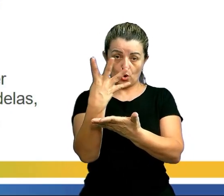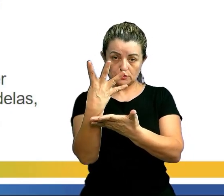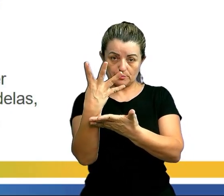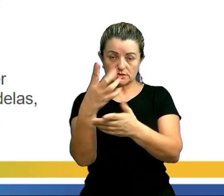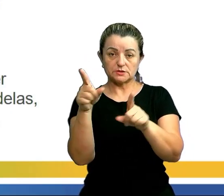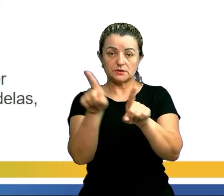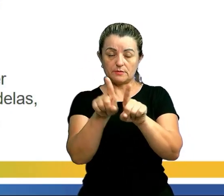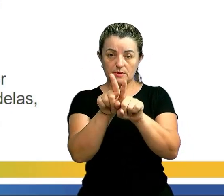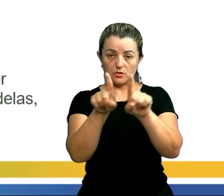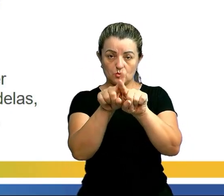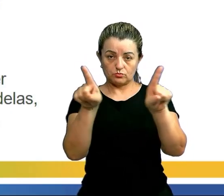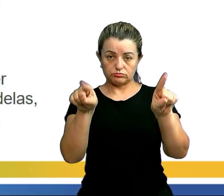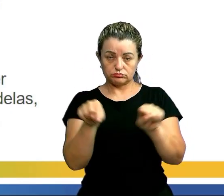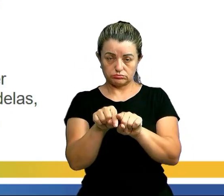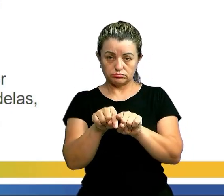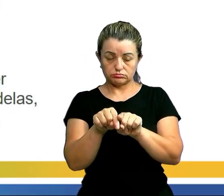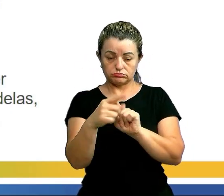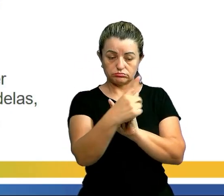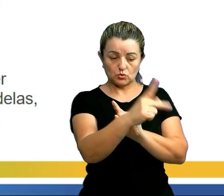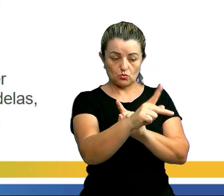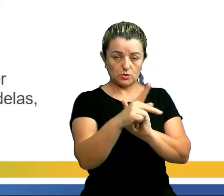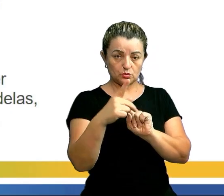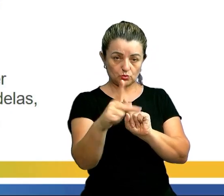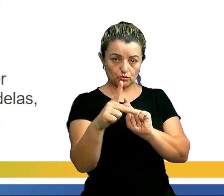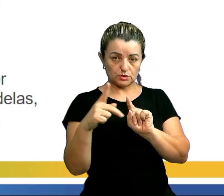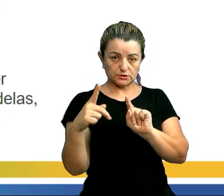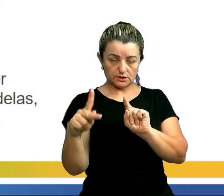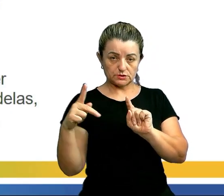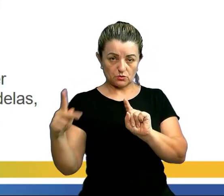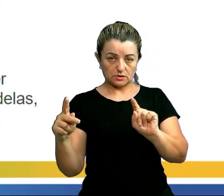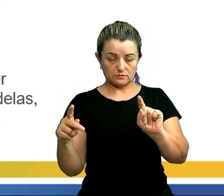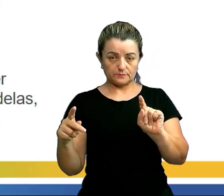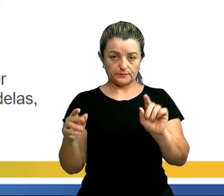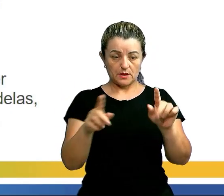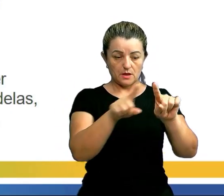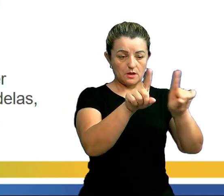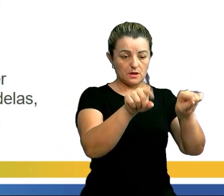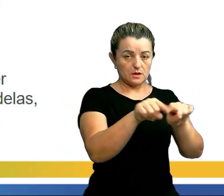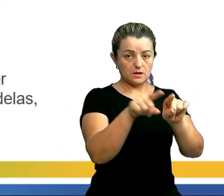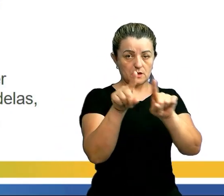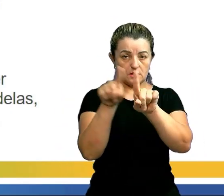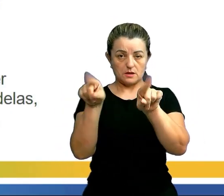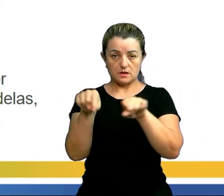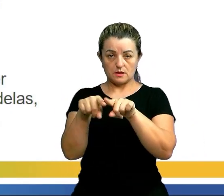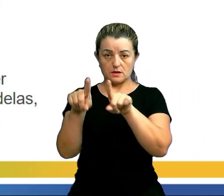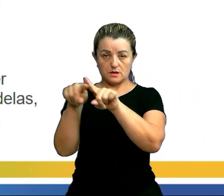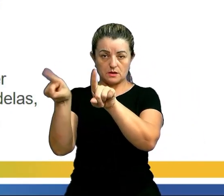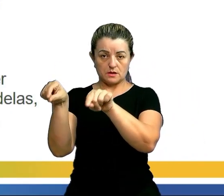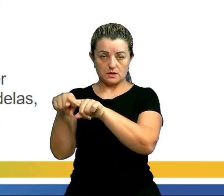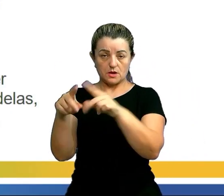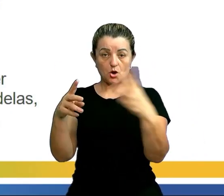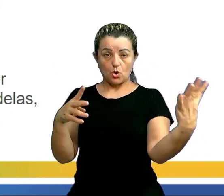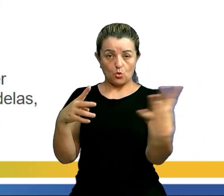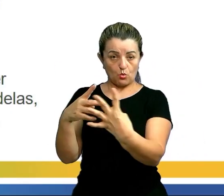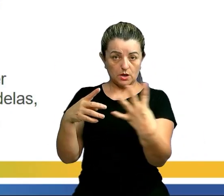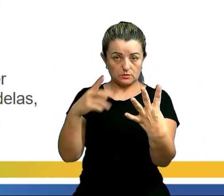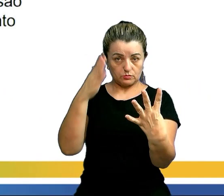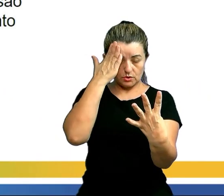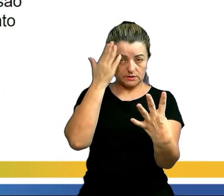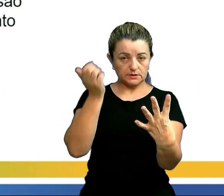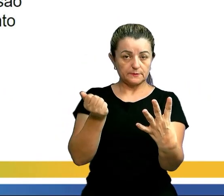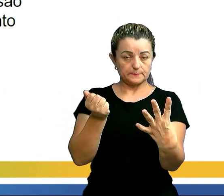quadradas, e em uma delas deverá ser mantida uma reserva de mata nativa. tá? Conforme mostra a figura. Bora